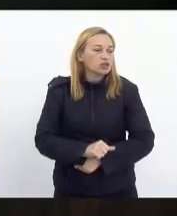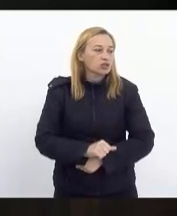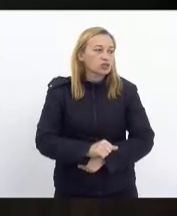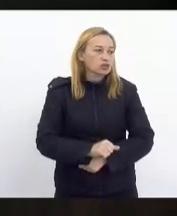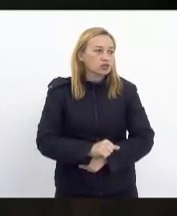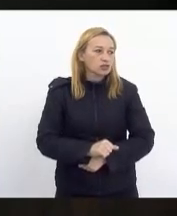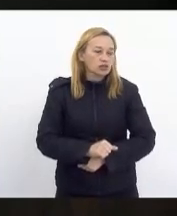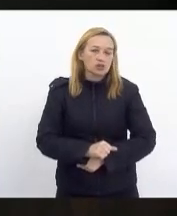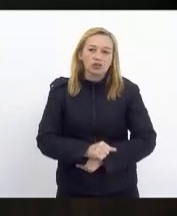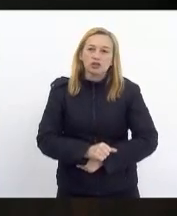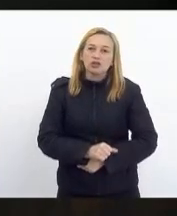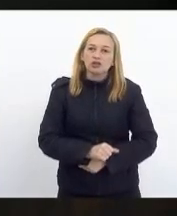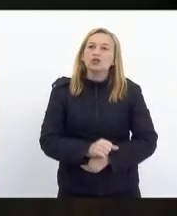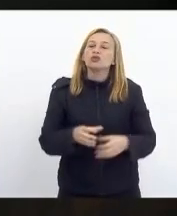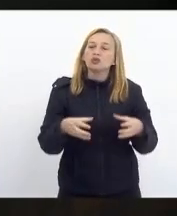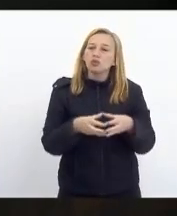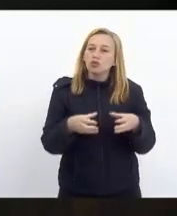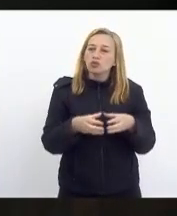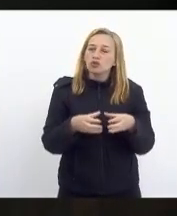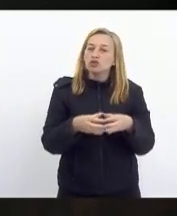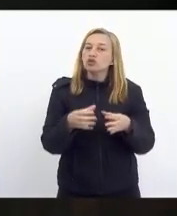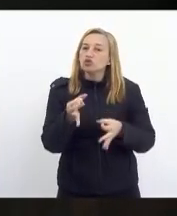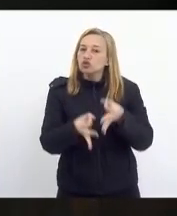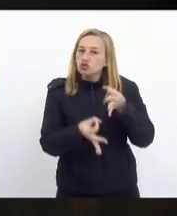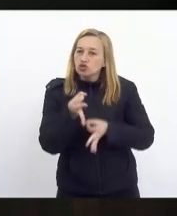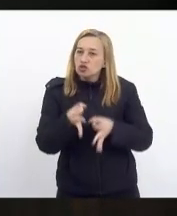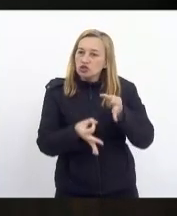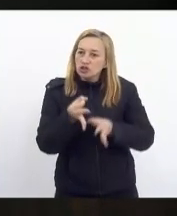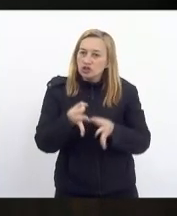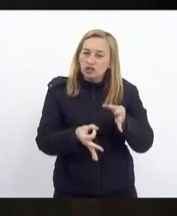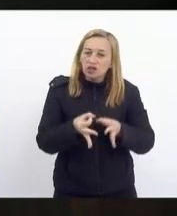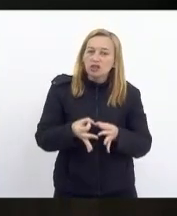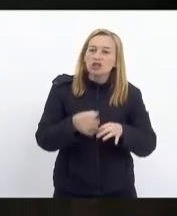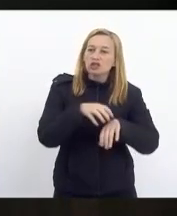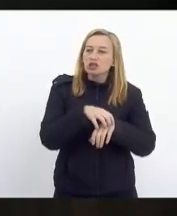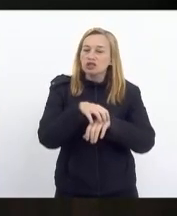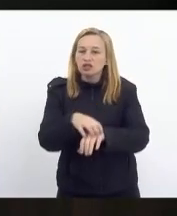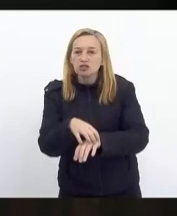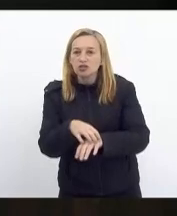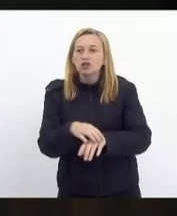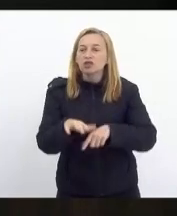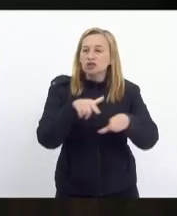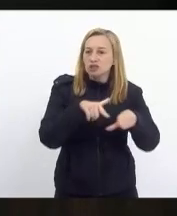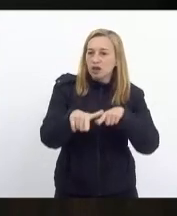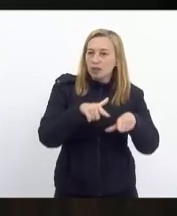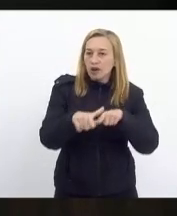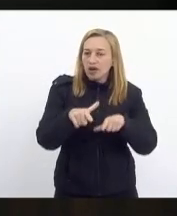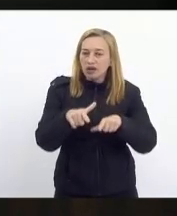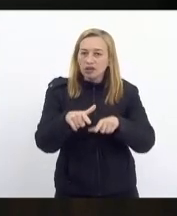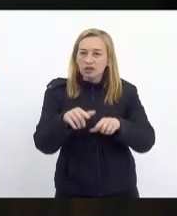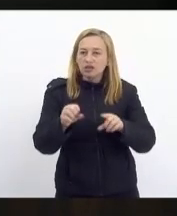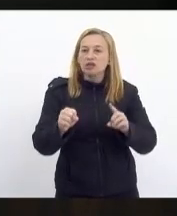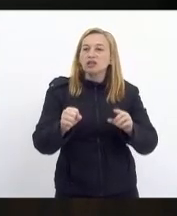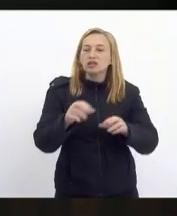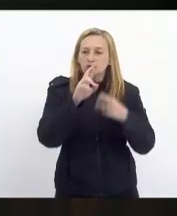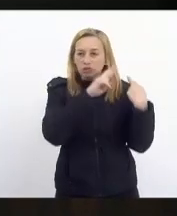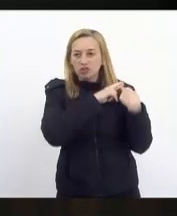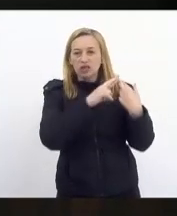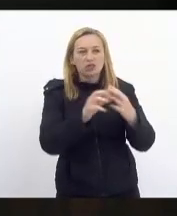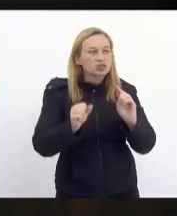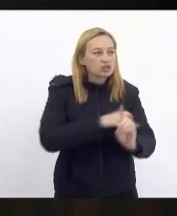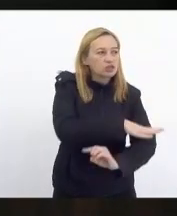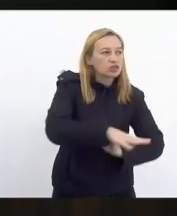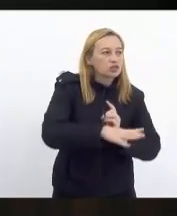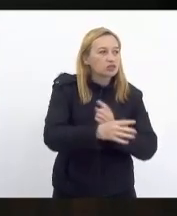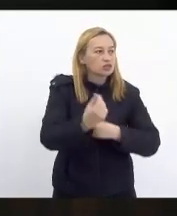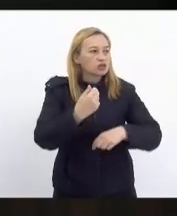pendentes de pareceres das comissões de Constituição e Justiça, de transporte, de trabalho, legislação social e seguridade social, de orçamento,